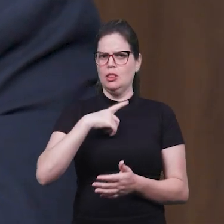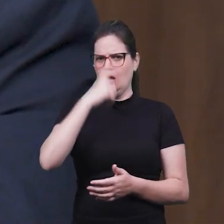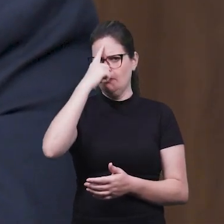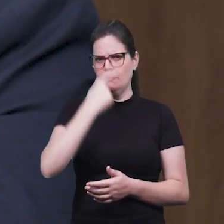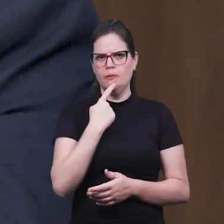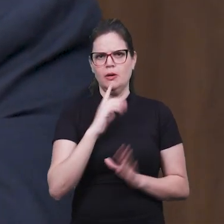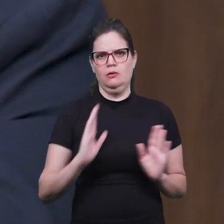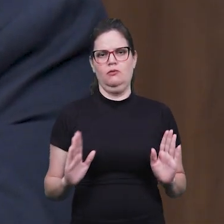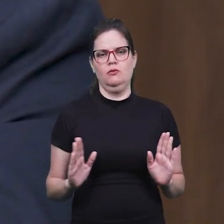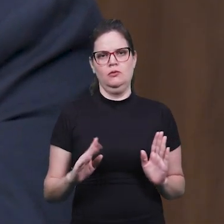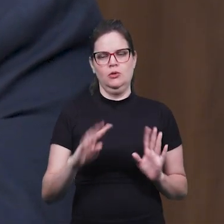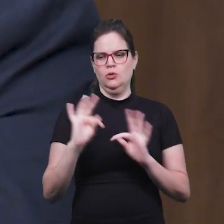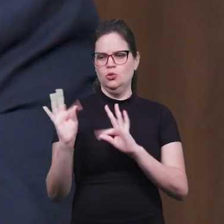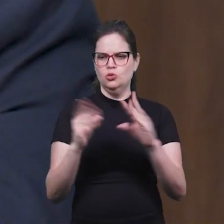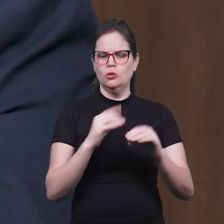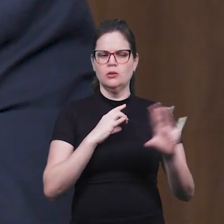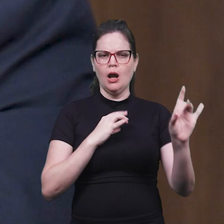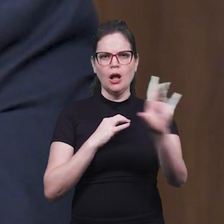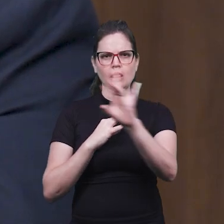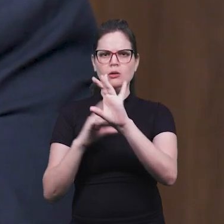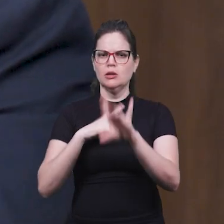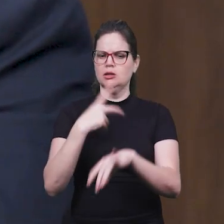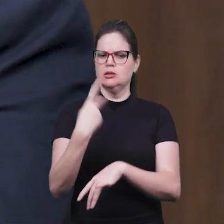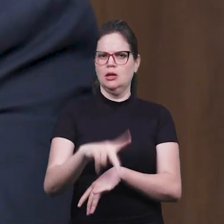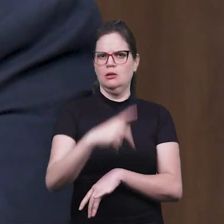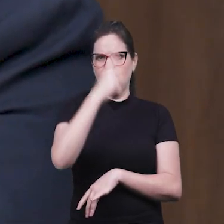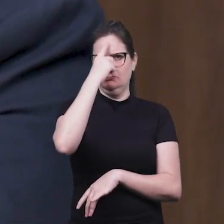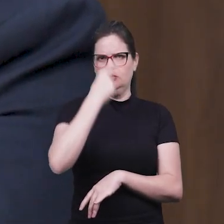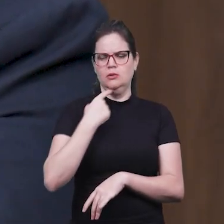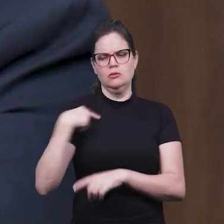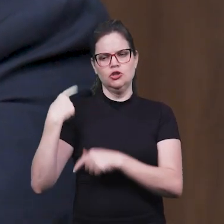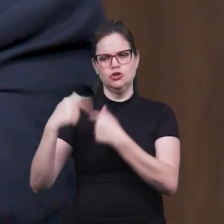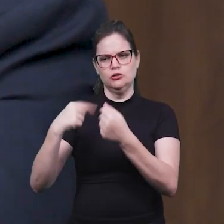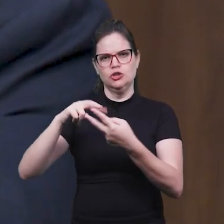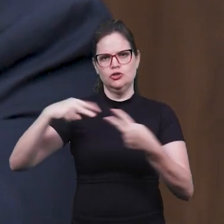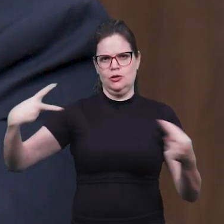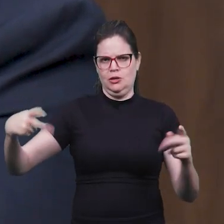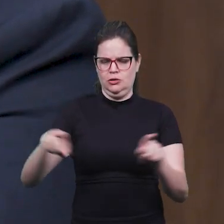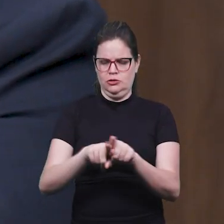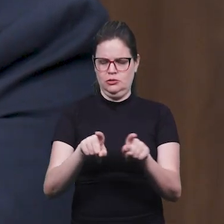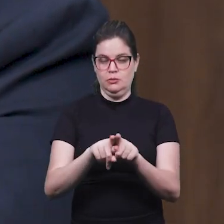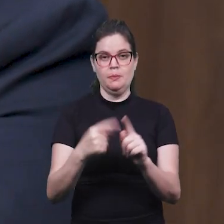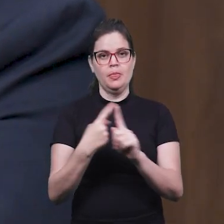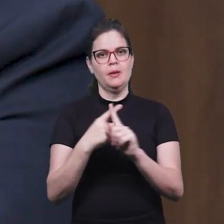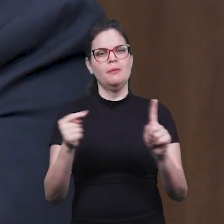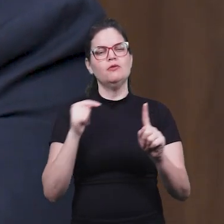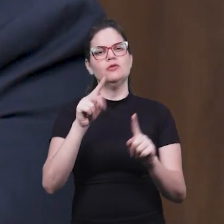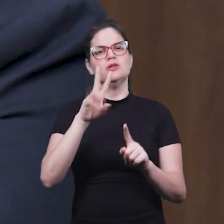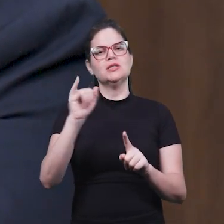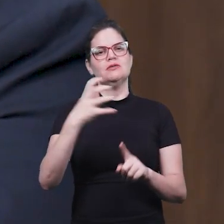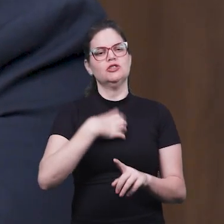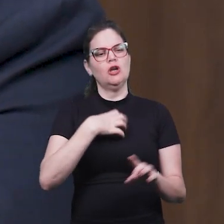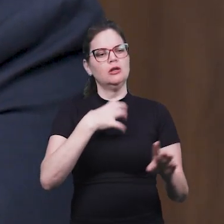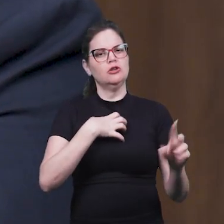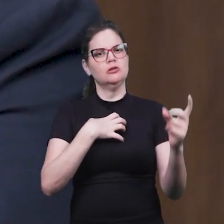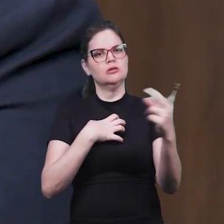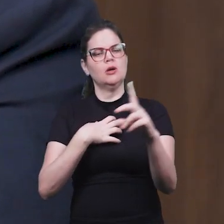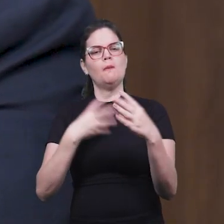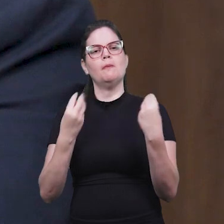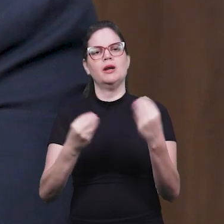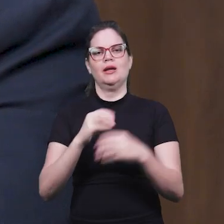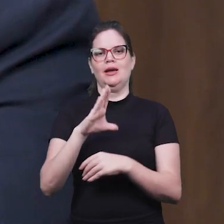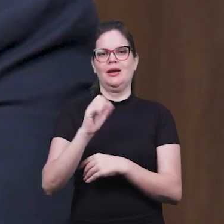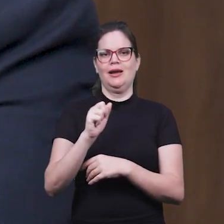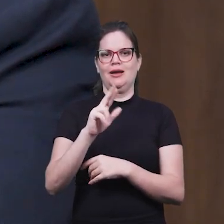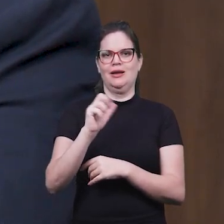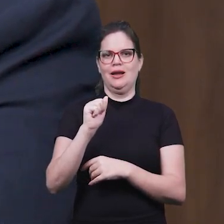persona. Cada um tem a personalidade, é genética. Mas você vai dar forma à personalidade para criar o caráter, né? Para formar o